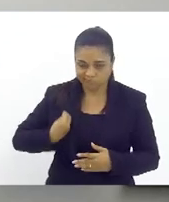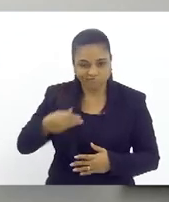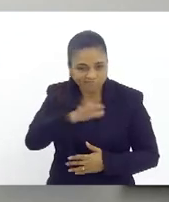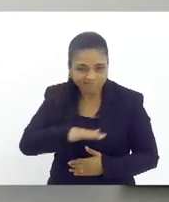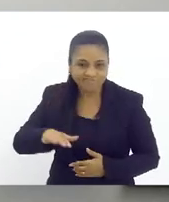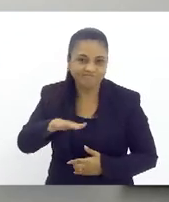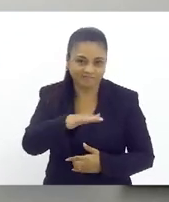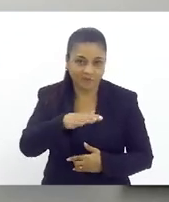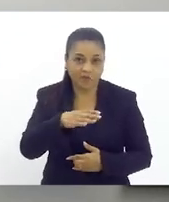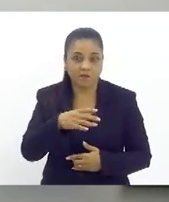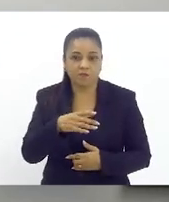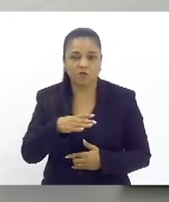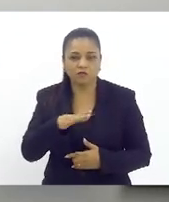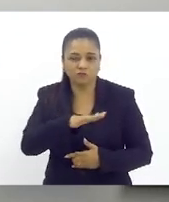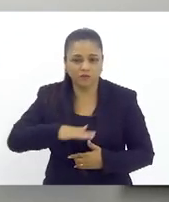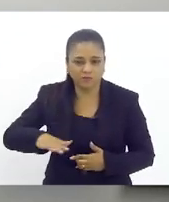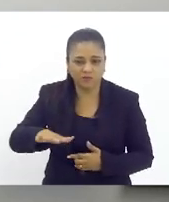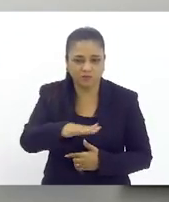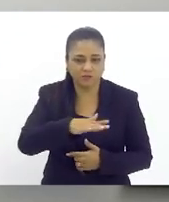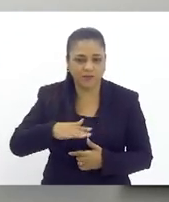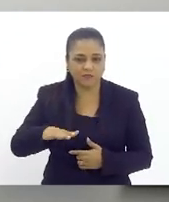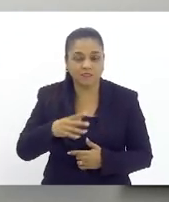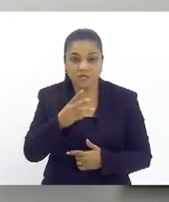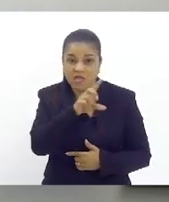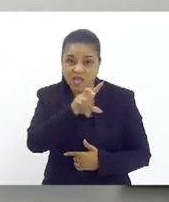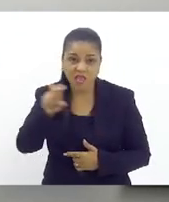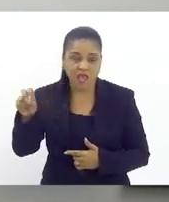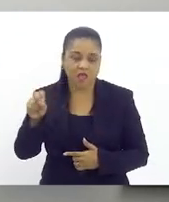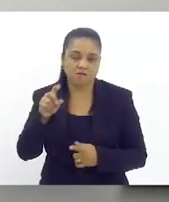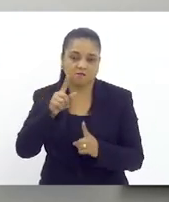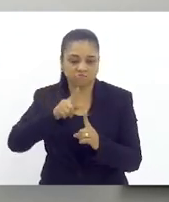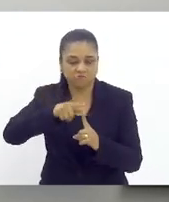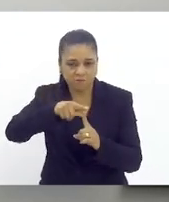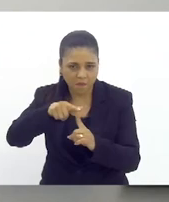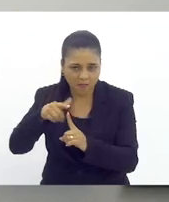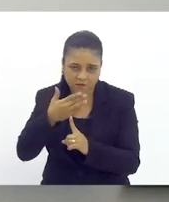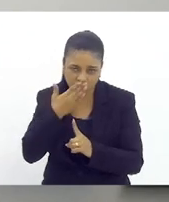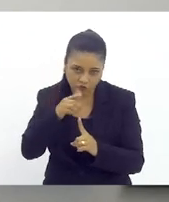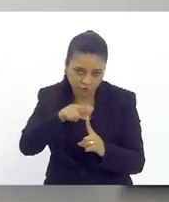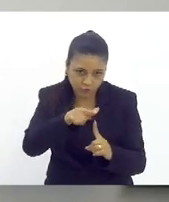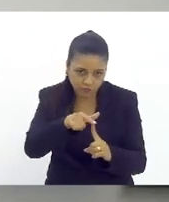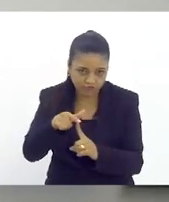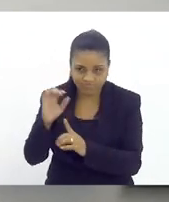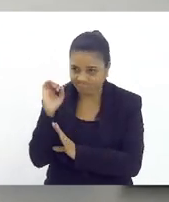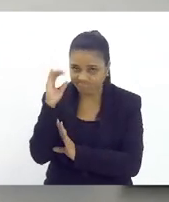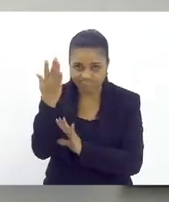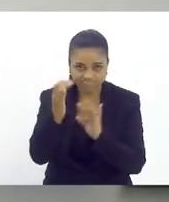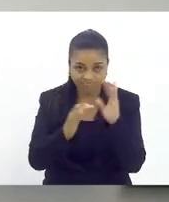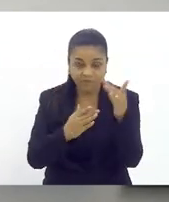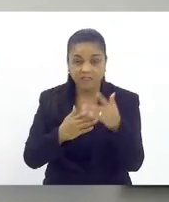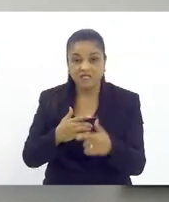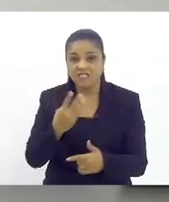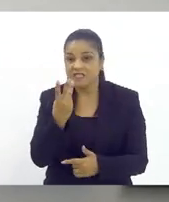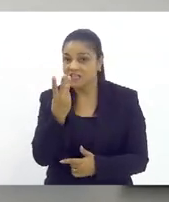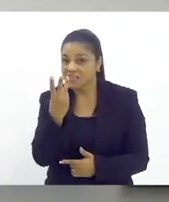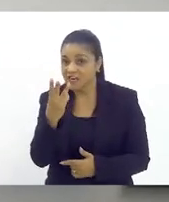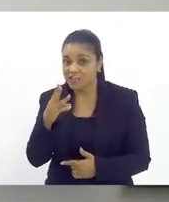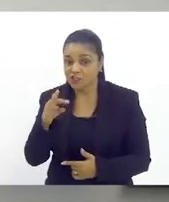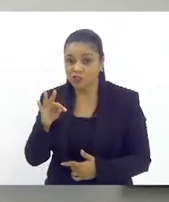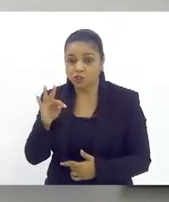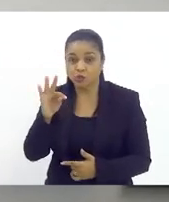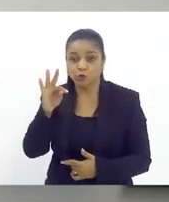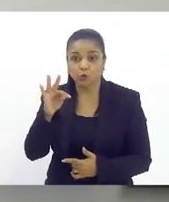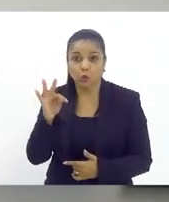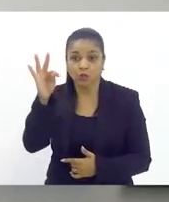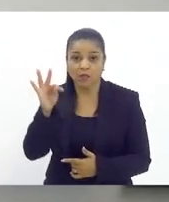bastante significaria sequestrar quase três toneladas de carbono contribuindo assim por